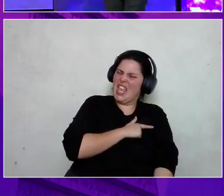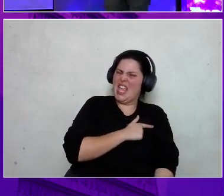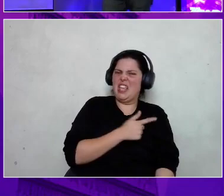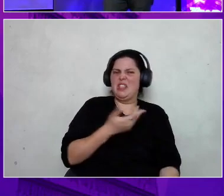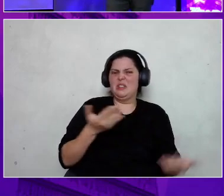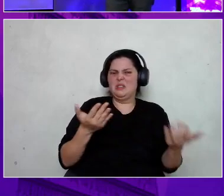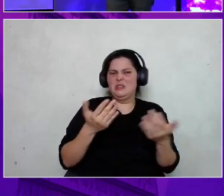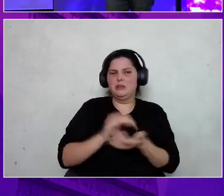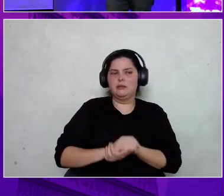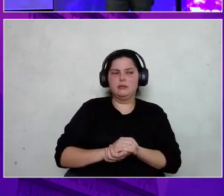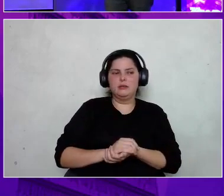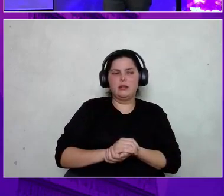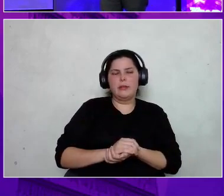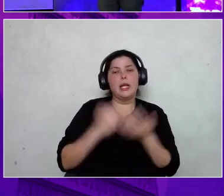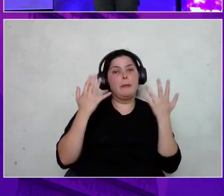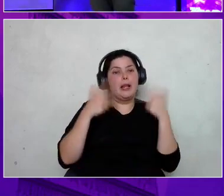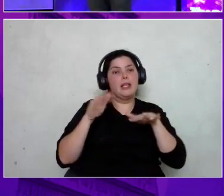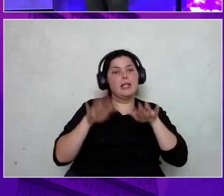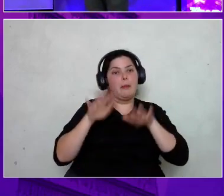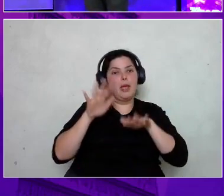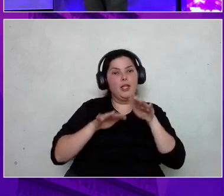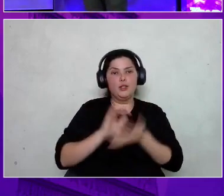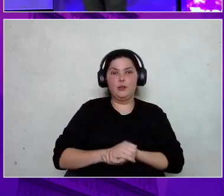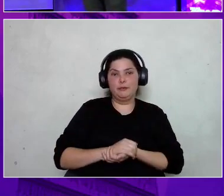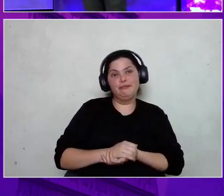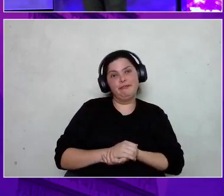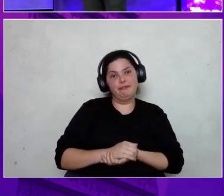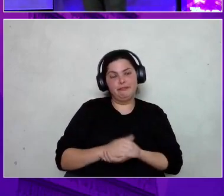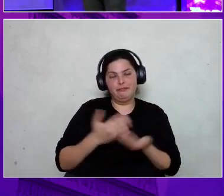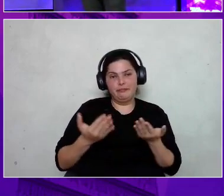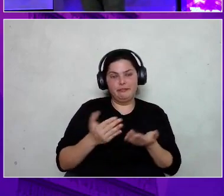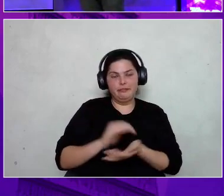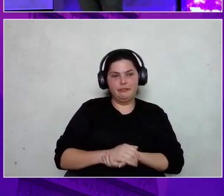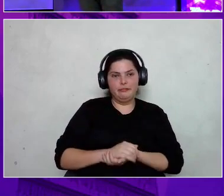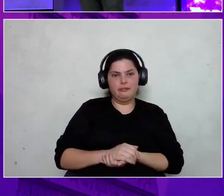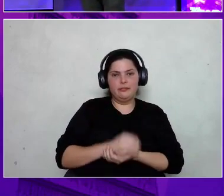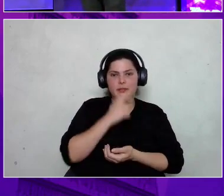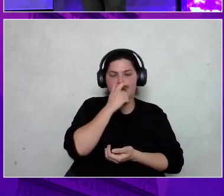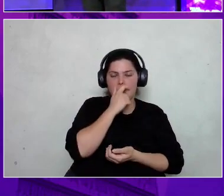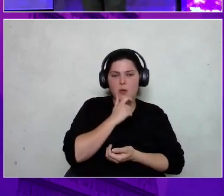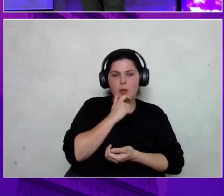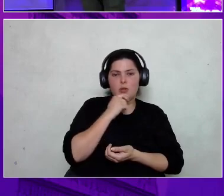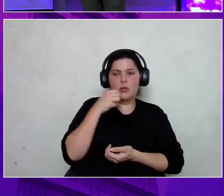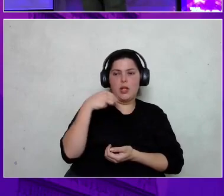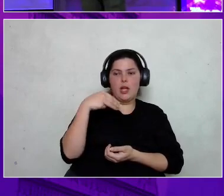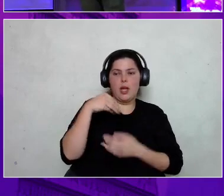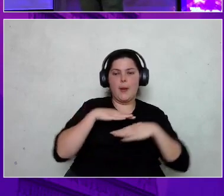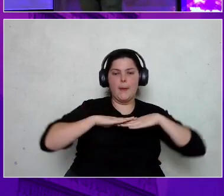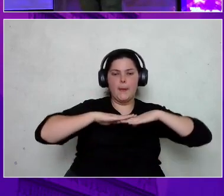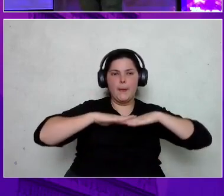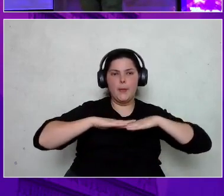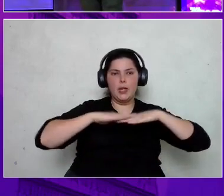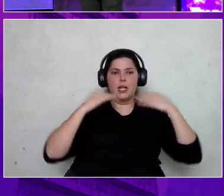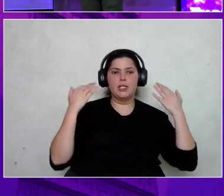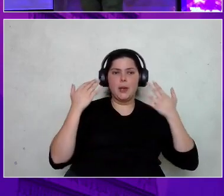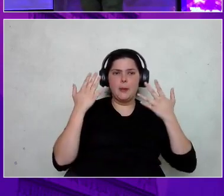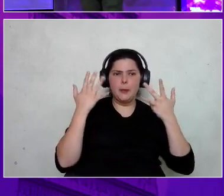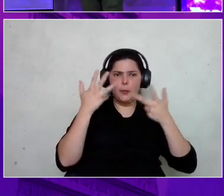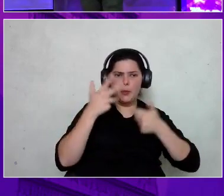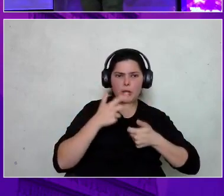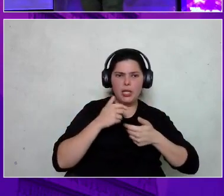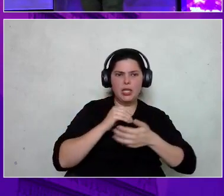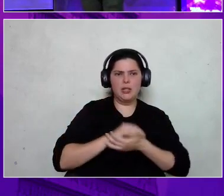relativa. A verdade é essa. Eu acho o quadro da Mona Lisa bonito, mas quem olha assim fala, putz, que sorriso sem